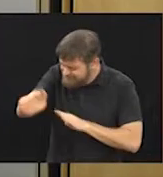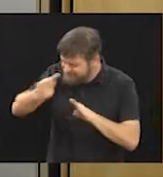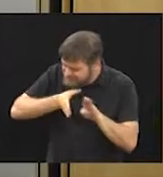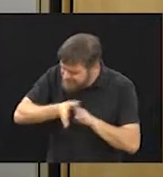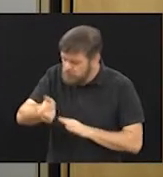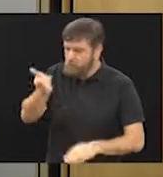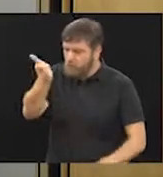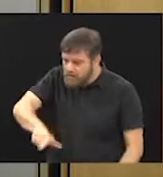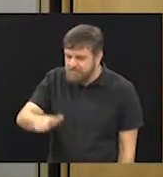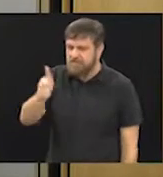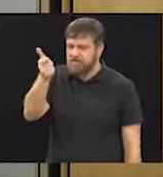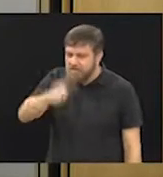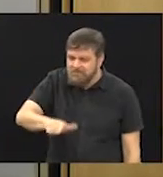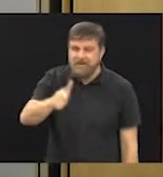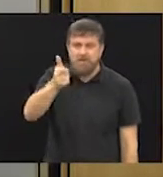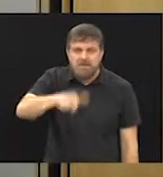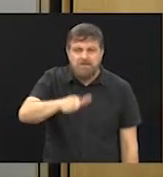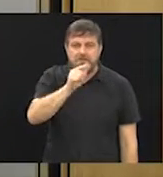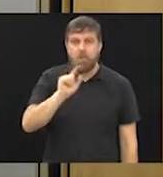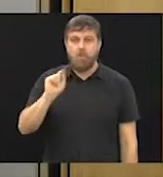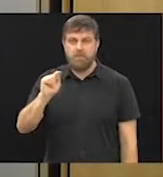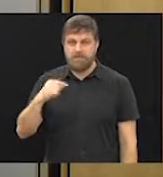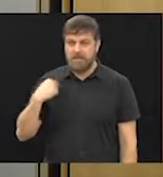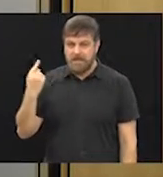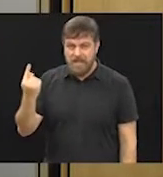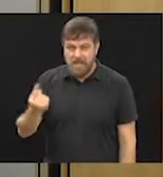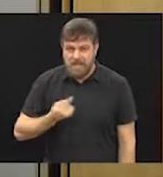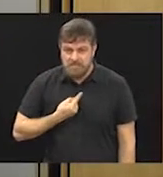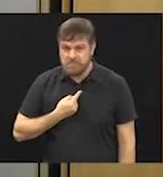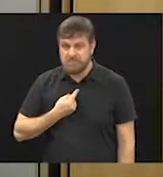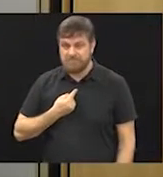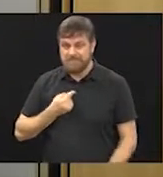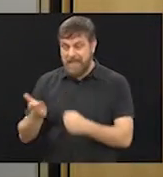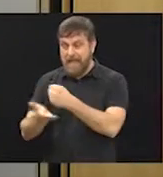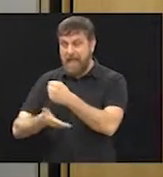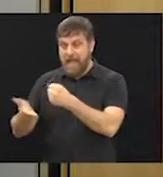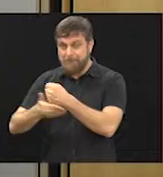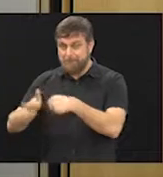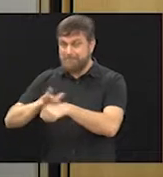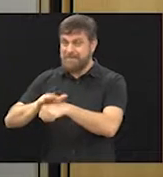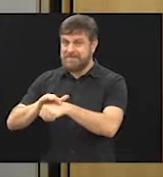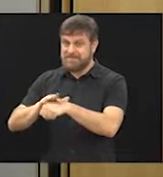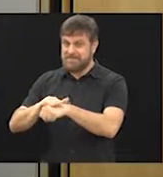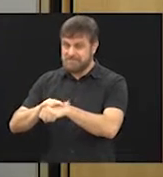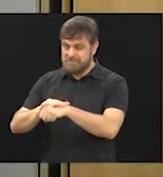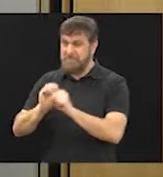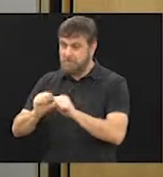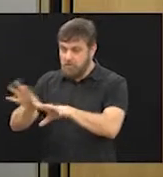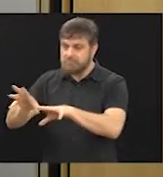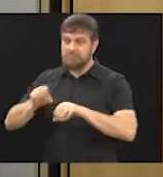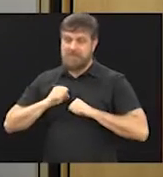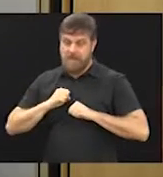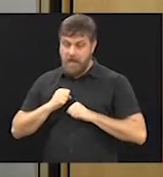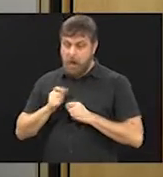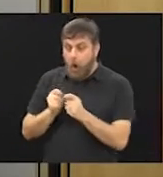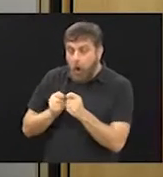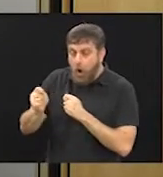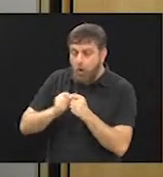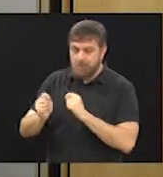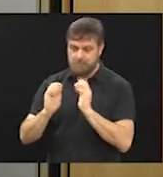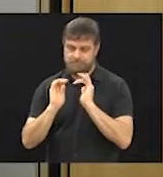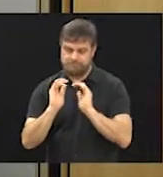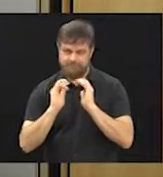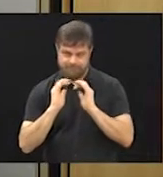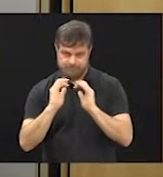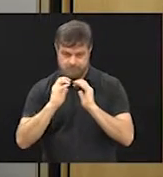tecla bem forte é o controle dos fatores que vão desencadear essas doenças. O acidente